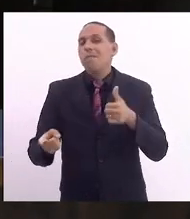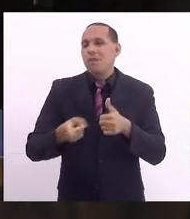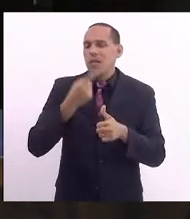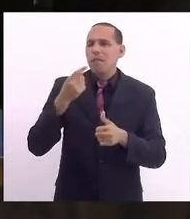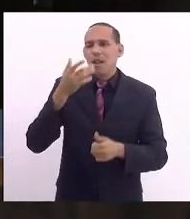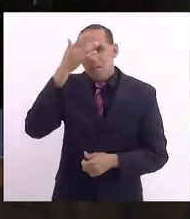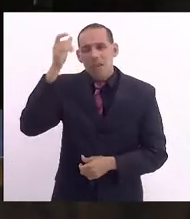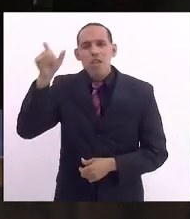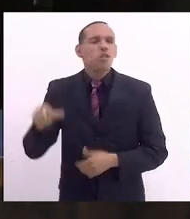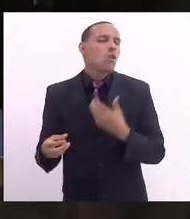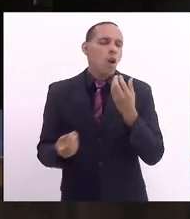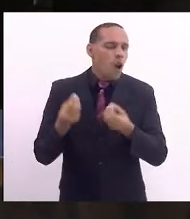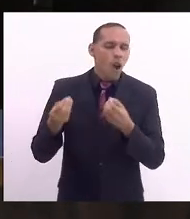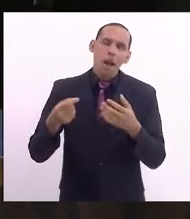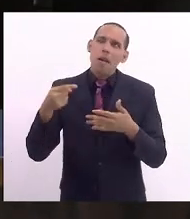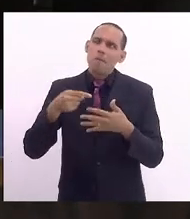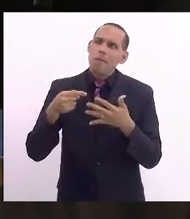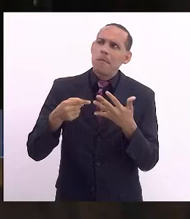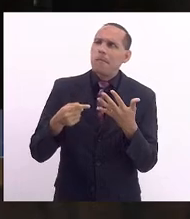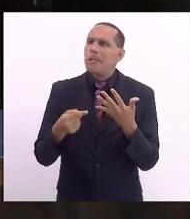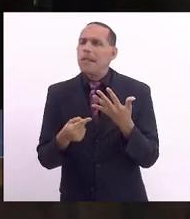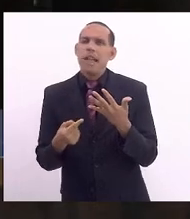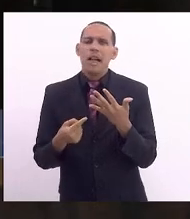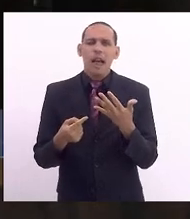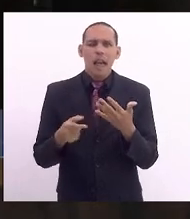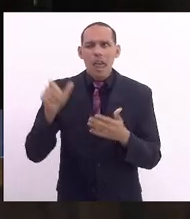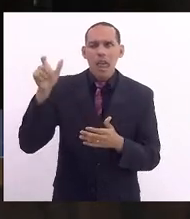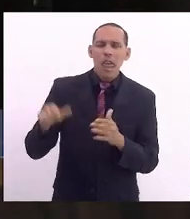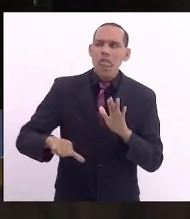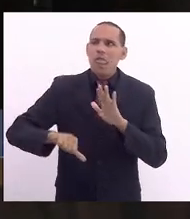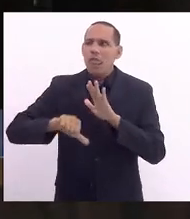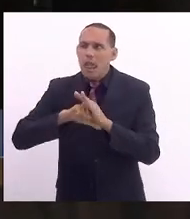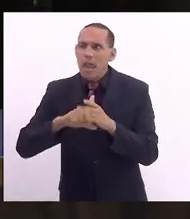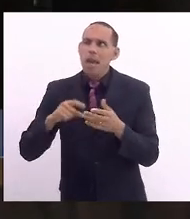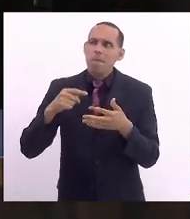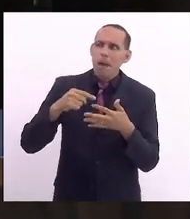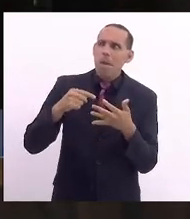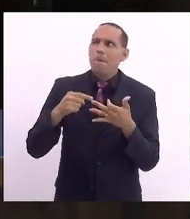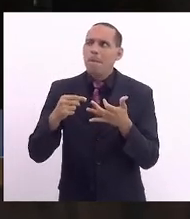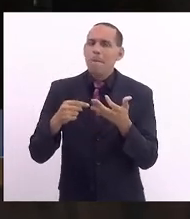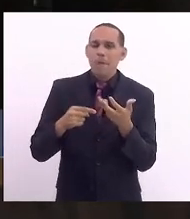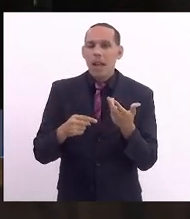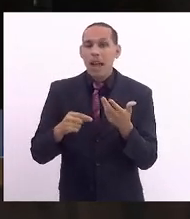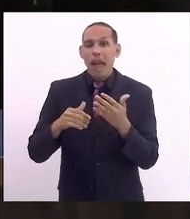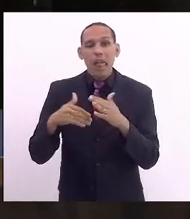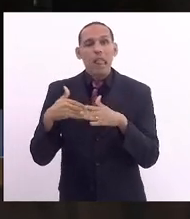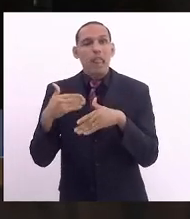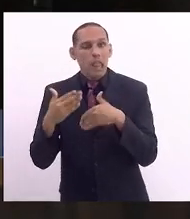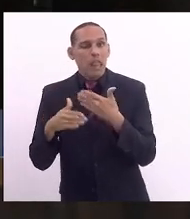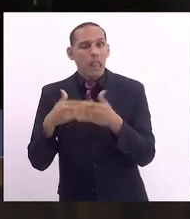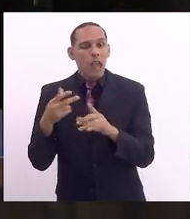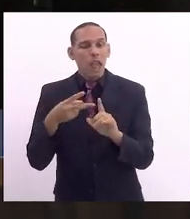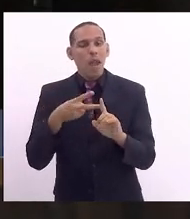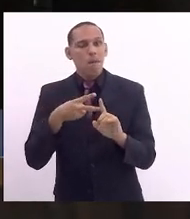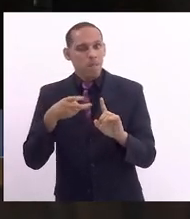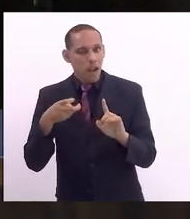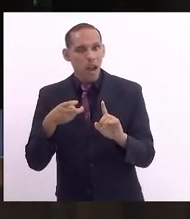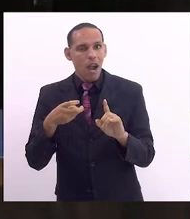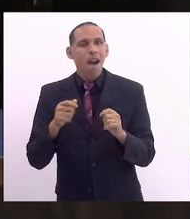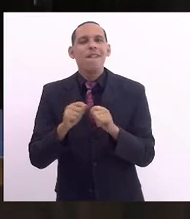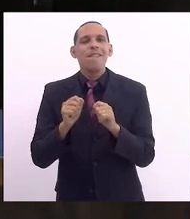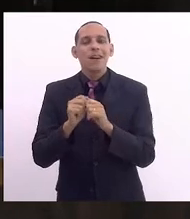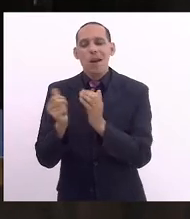da pessoa que cometeu o delito sobre ela. E, a partir desse reconhecimento, é produzido